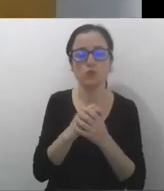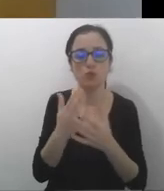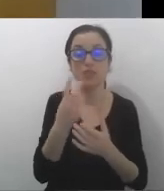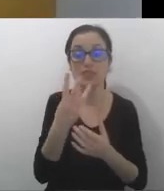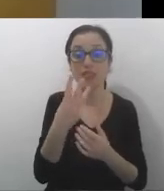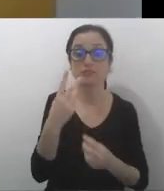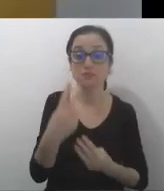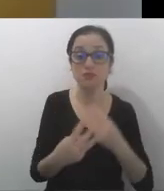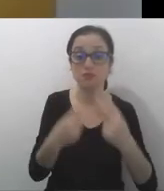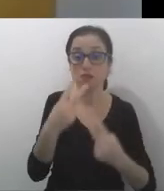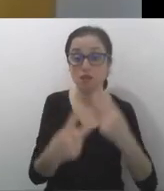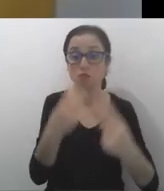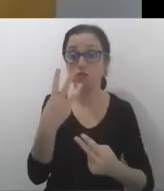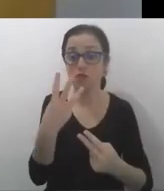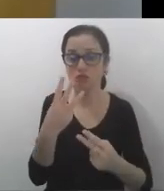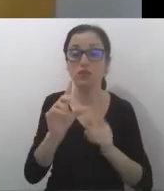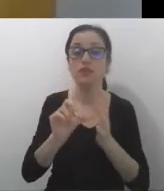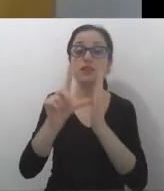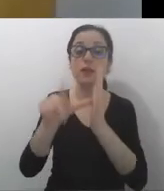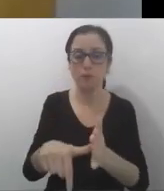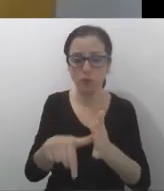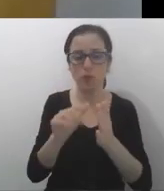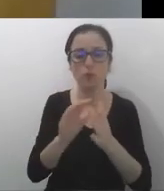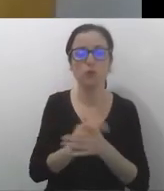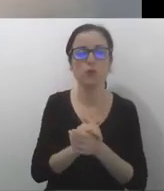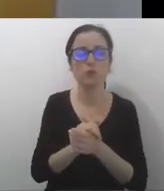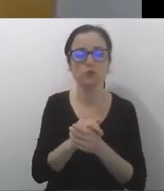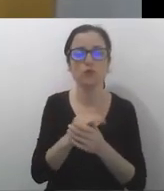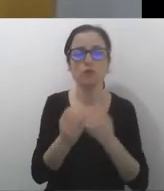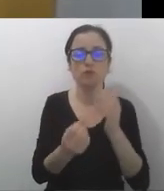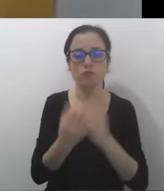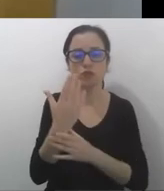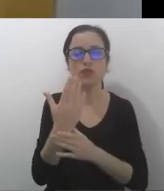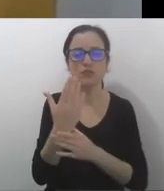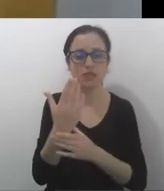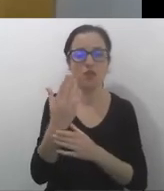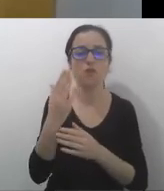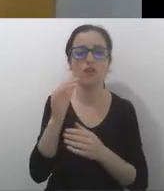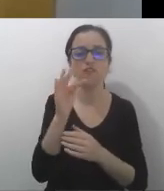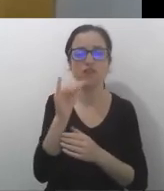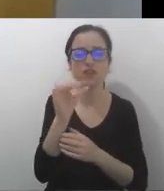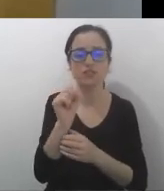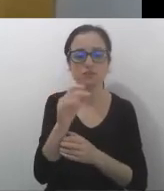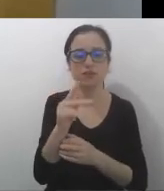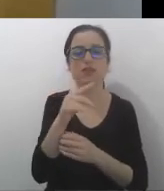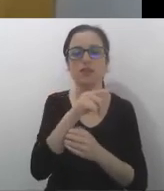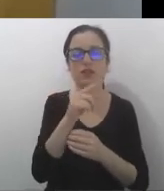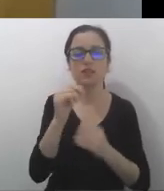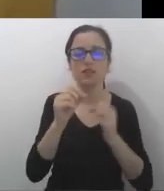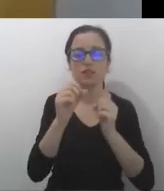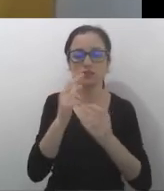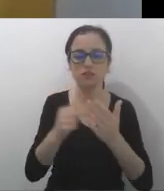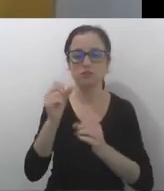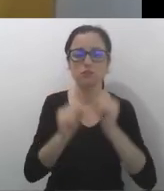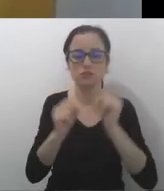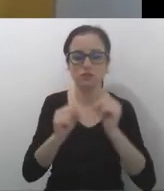a fundação aqui na Fiesp do Núcleo de Desenho Industrial, você tem os prêmios, a gente tem meios